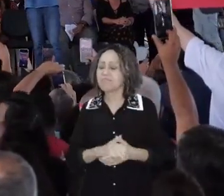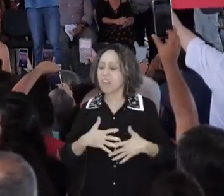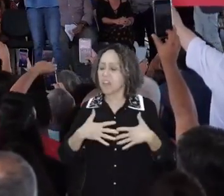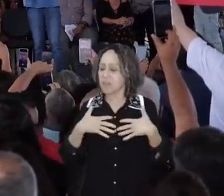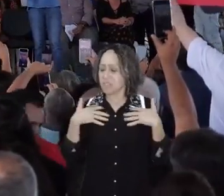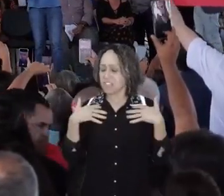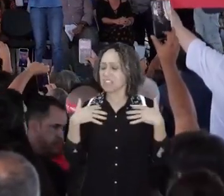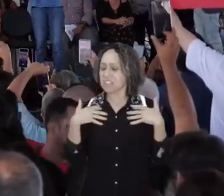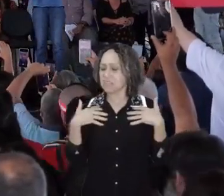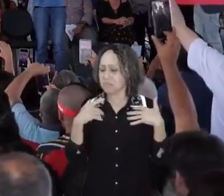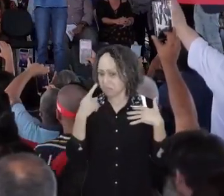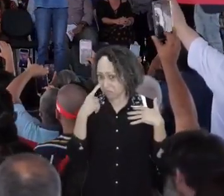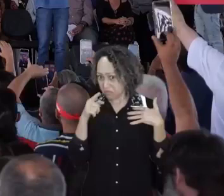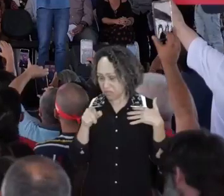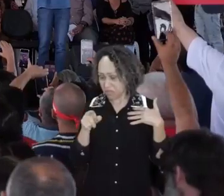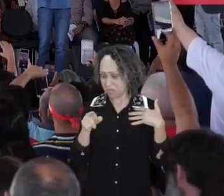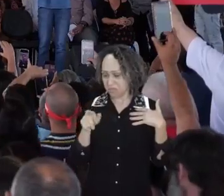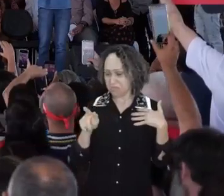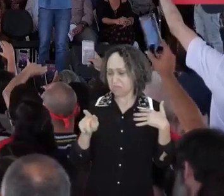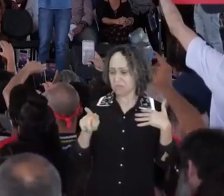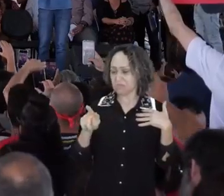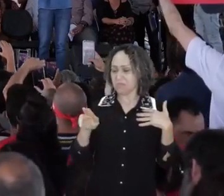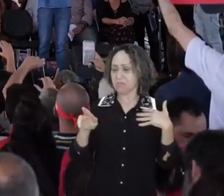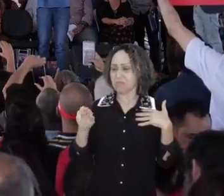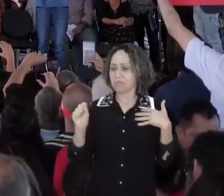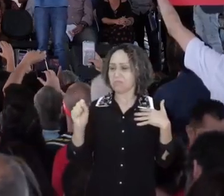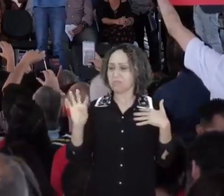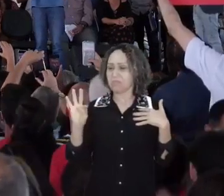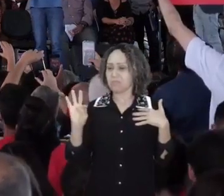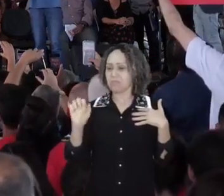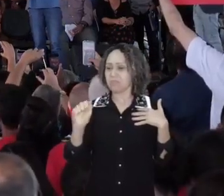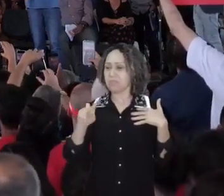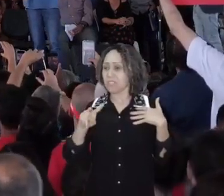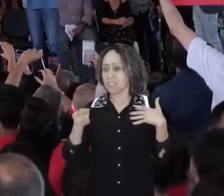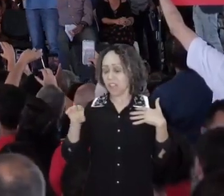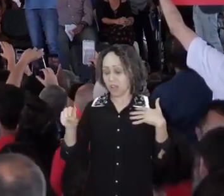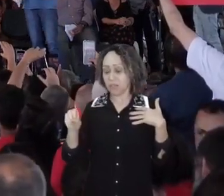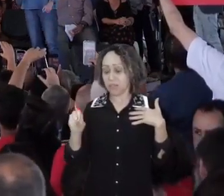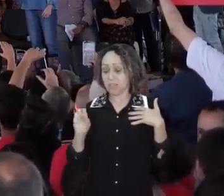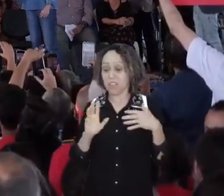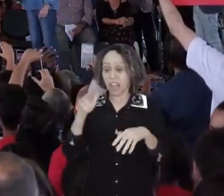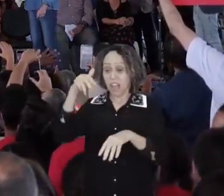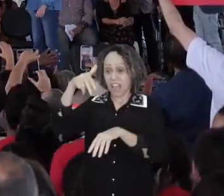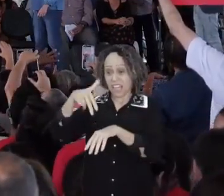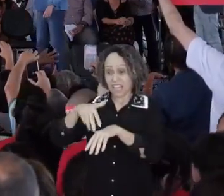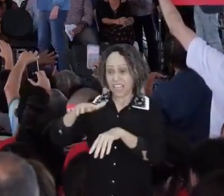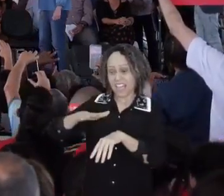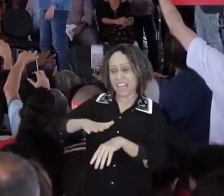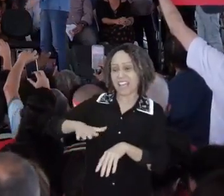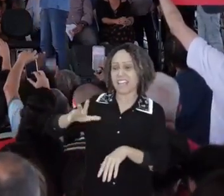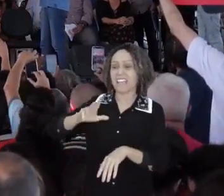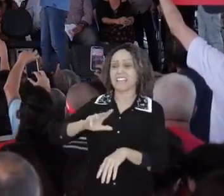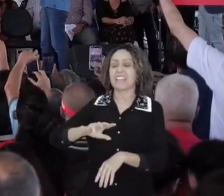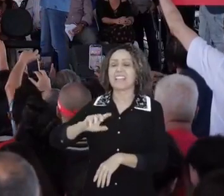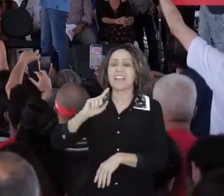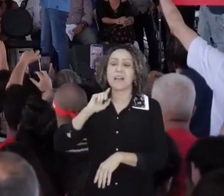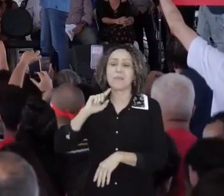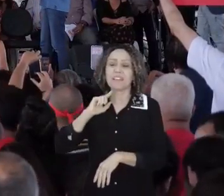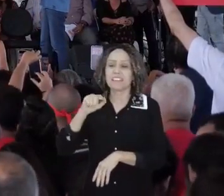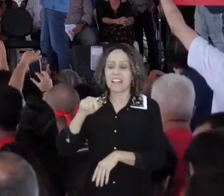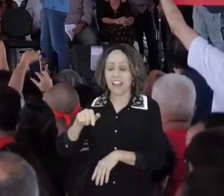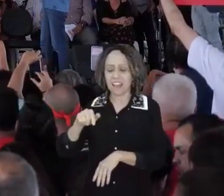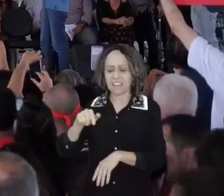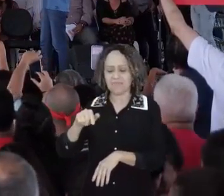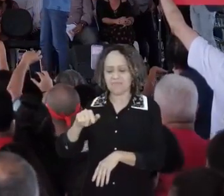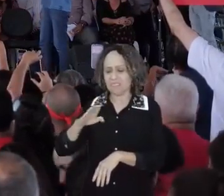Gerais. Essa terra que é a síntese do Brasil. E nós lançamos um movimento no dia 7 com o